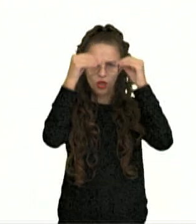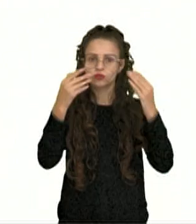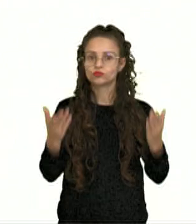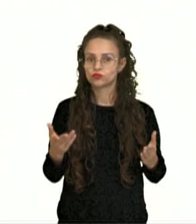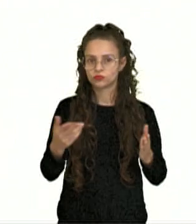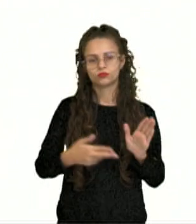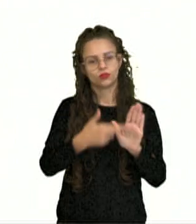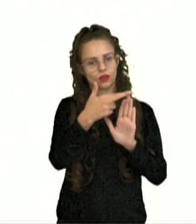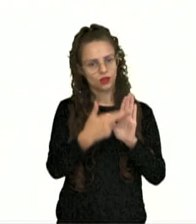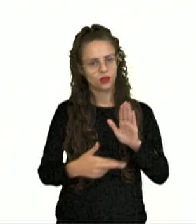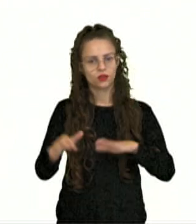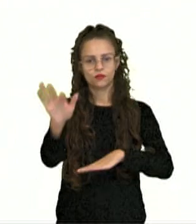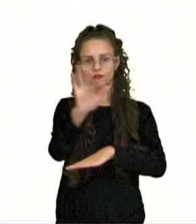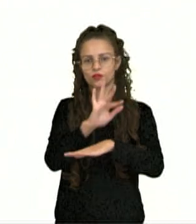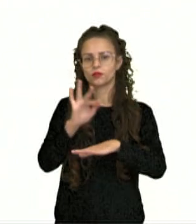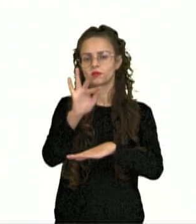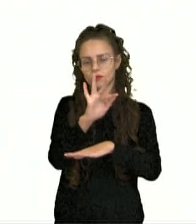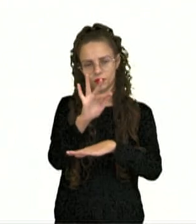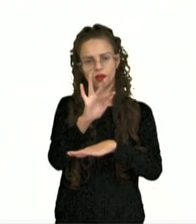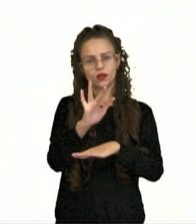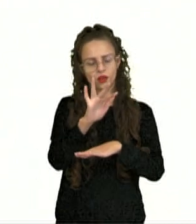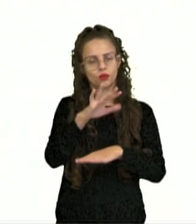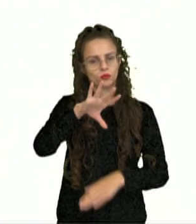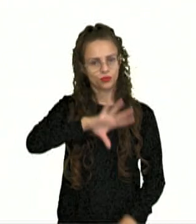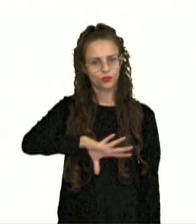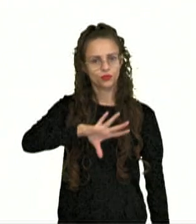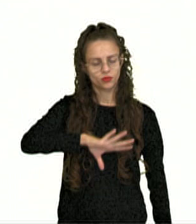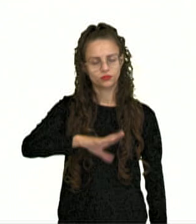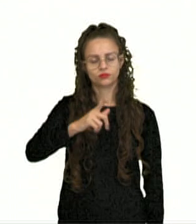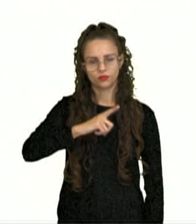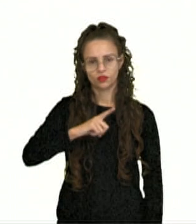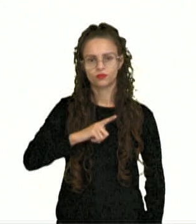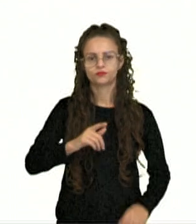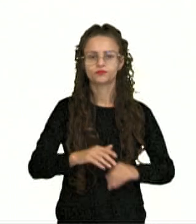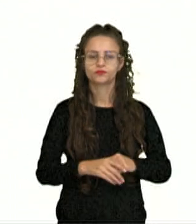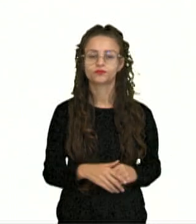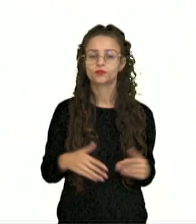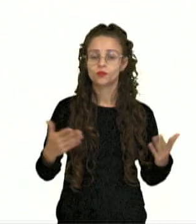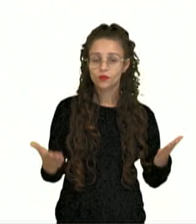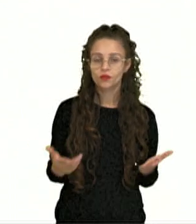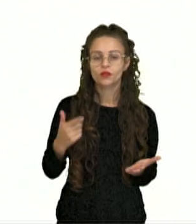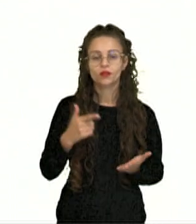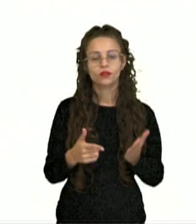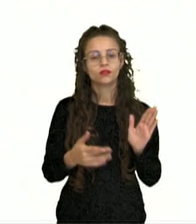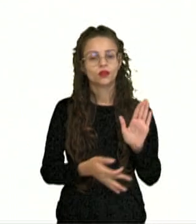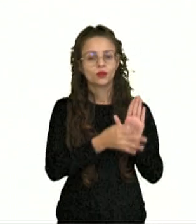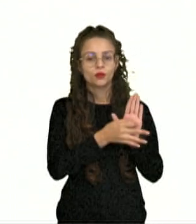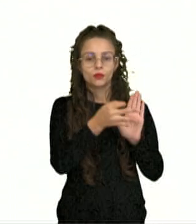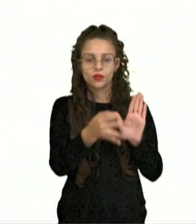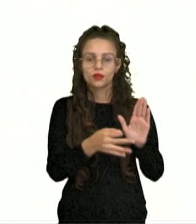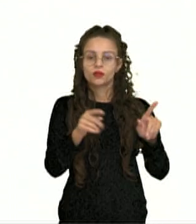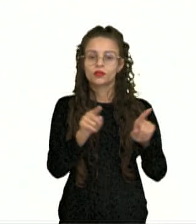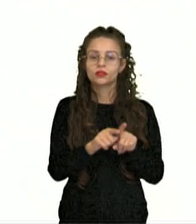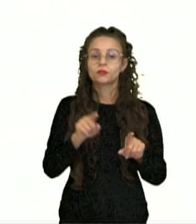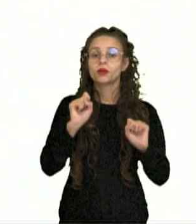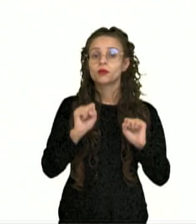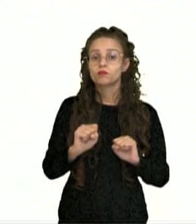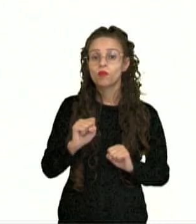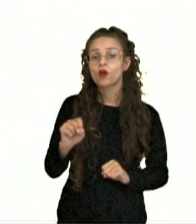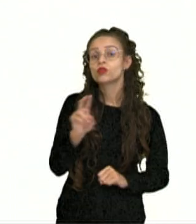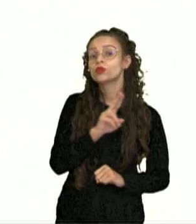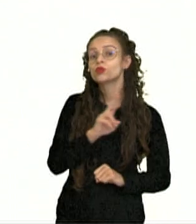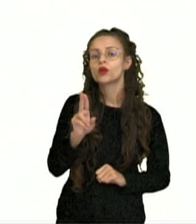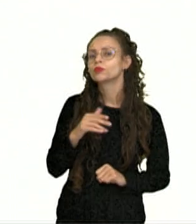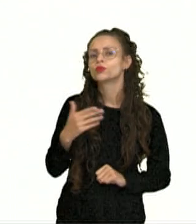norma culta, é importante observar isso, né? E o editorial é chamado também de carta ao